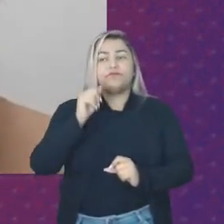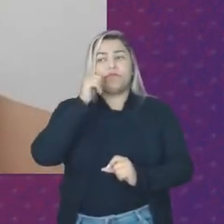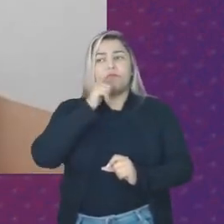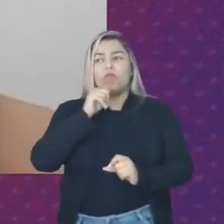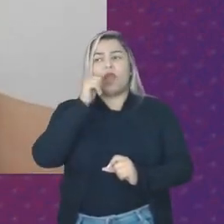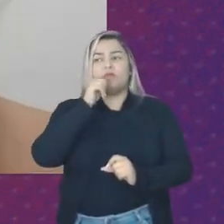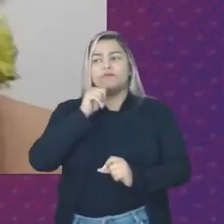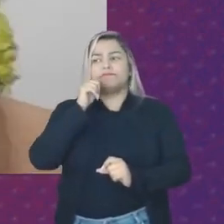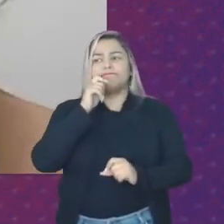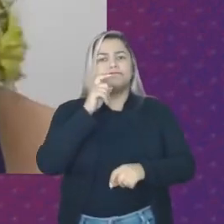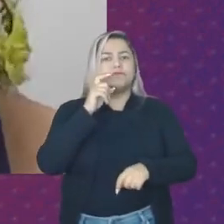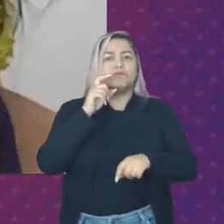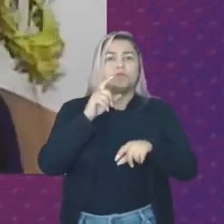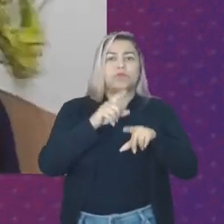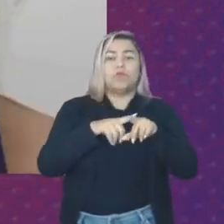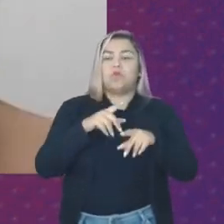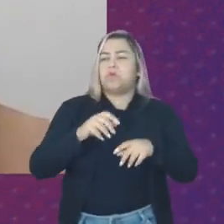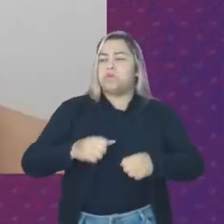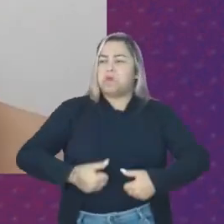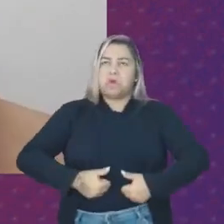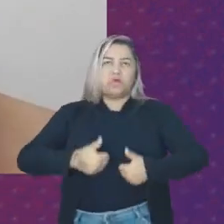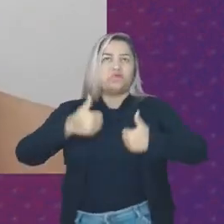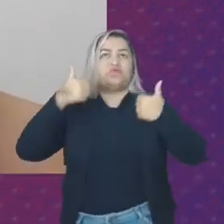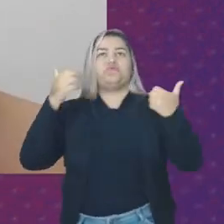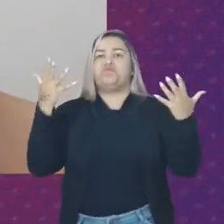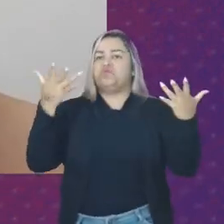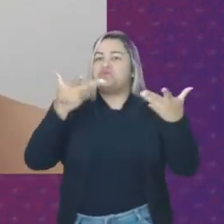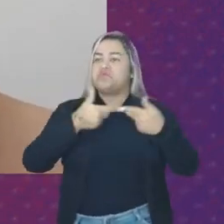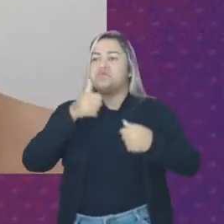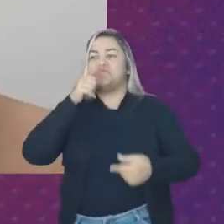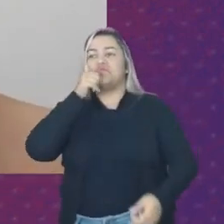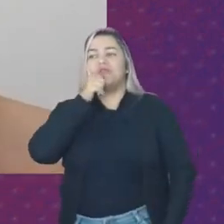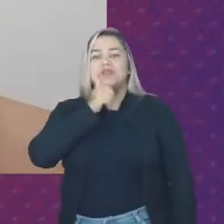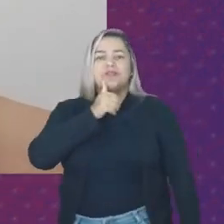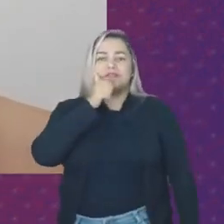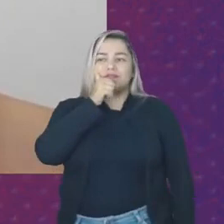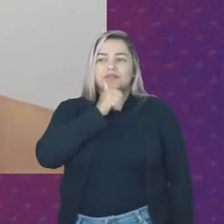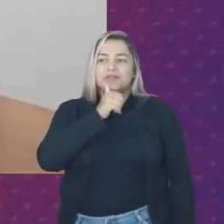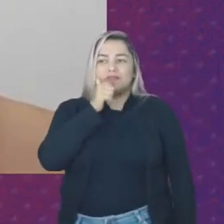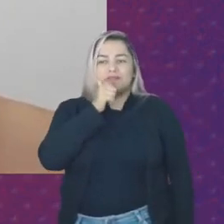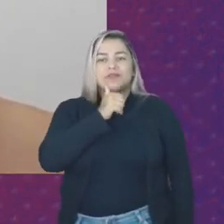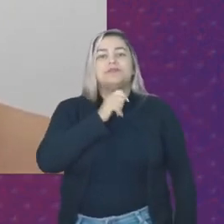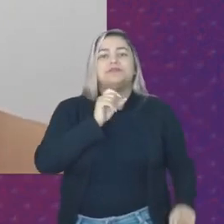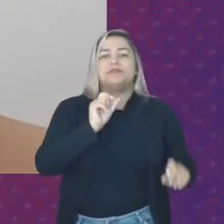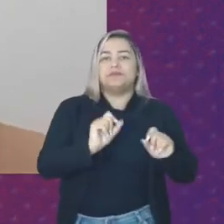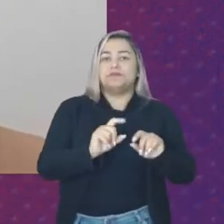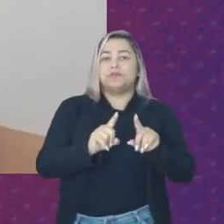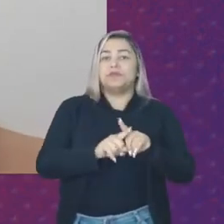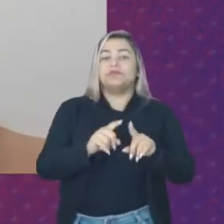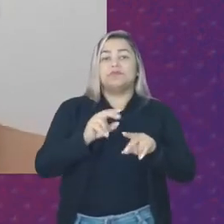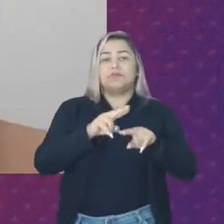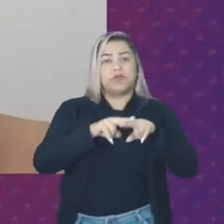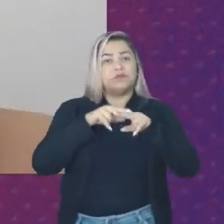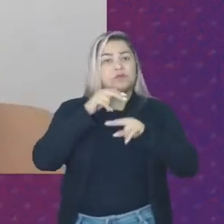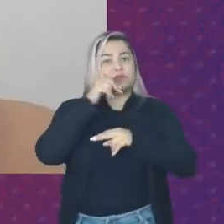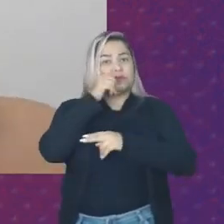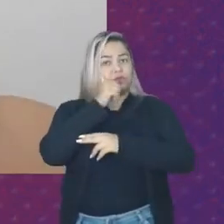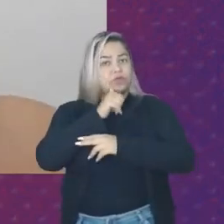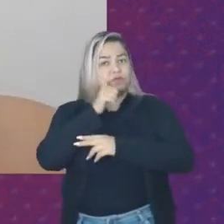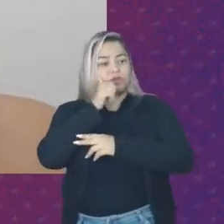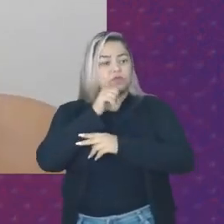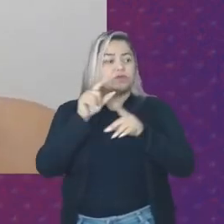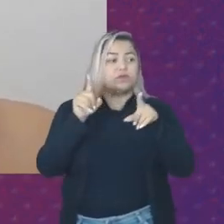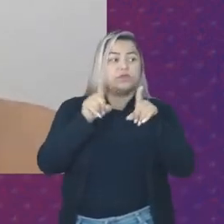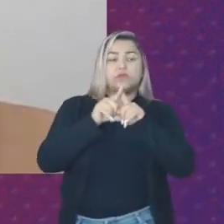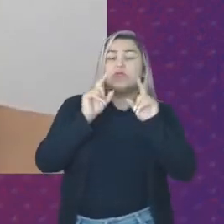né? Uma super mulher, já que a gente está trazendo para esse recorte de gênero do Elas por Elas. Então, é